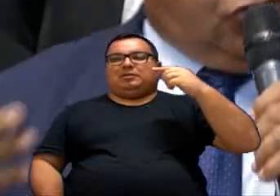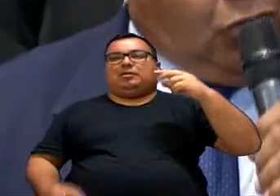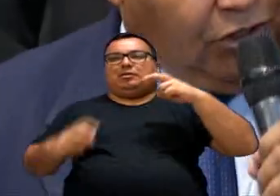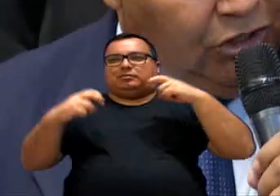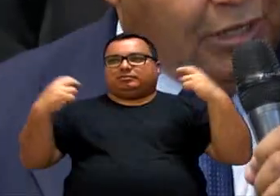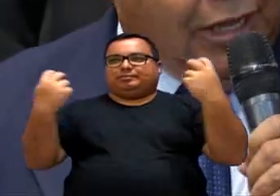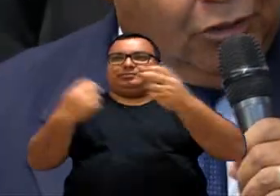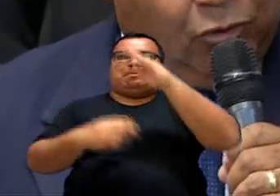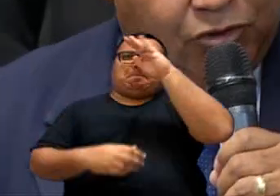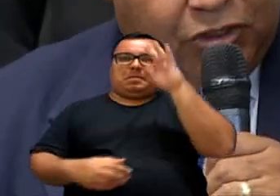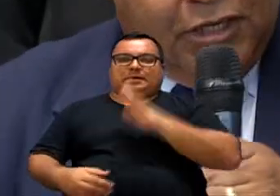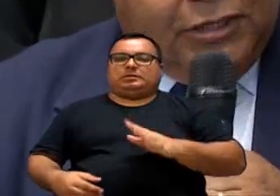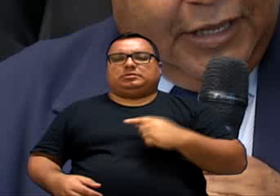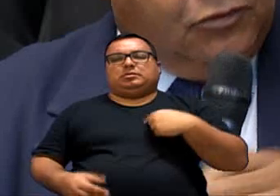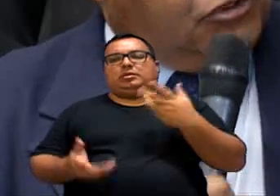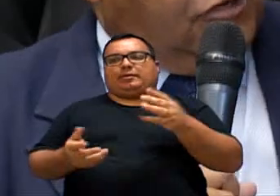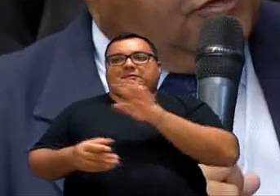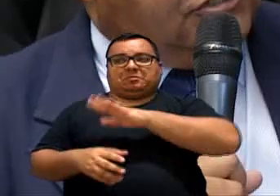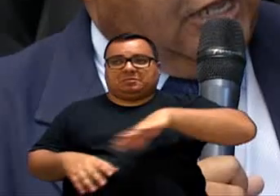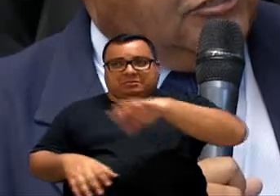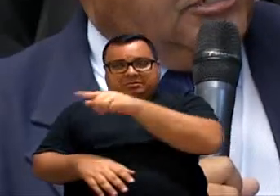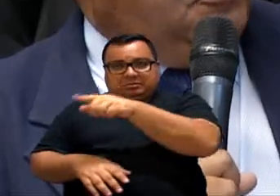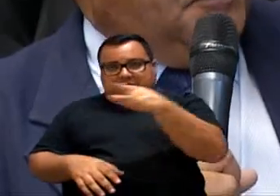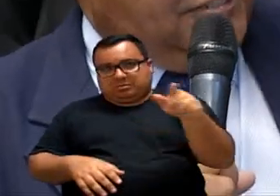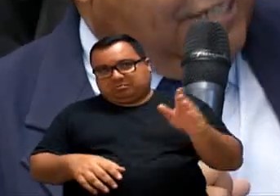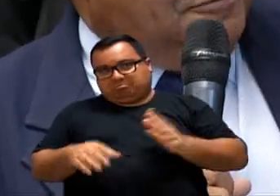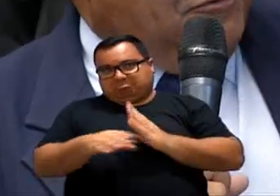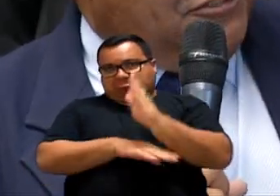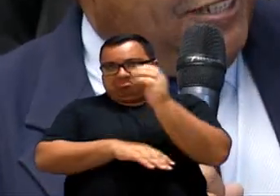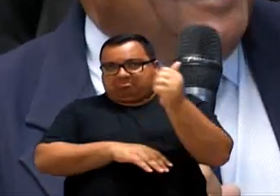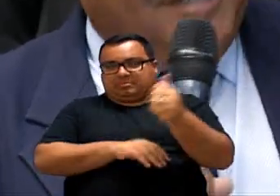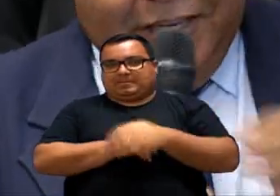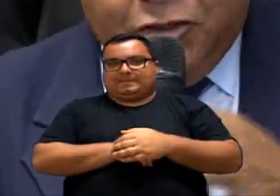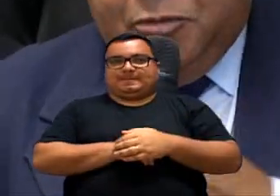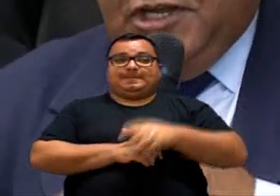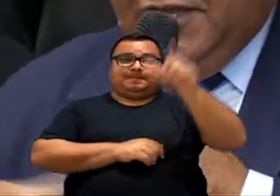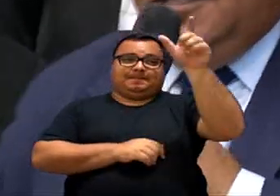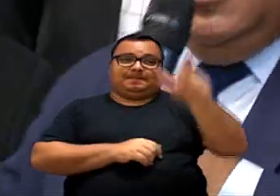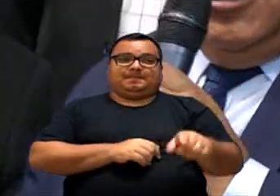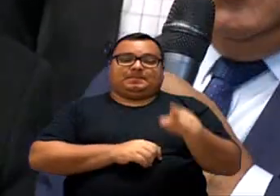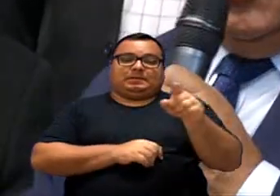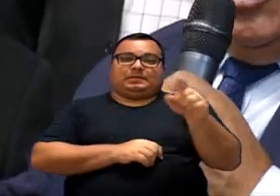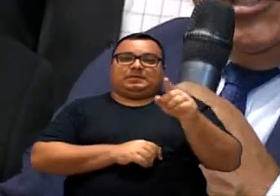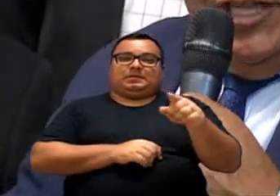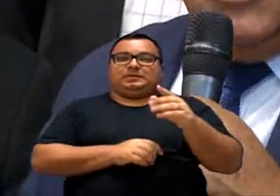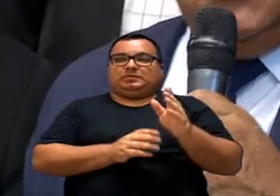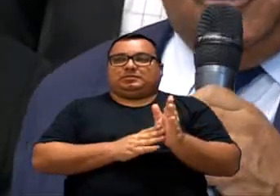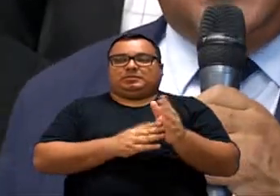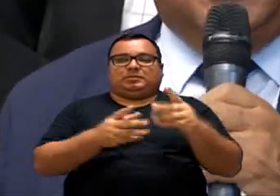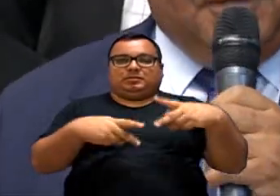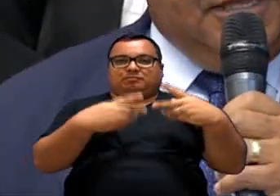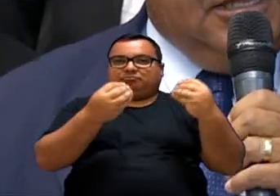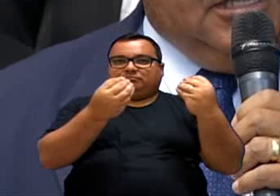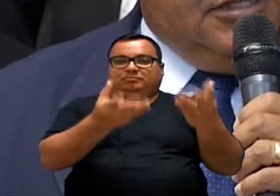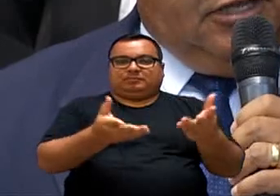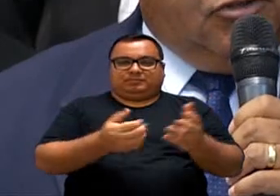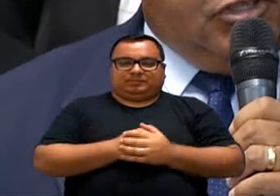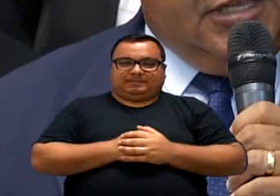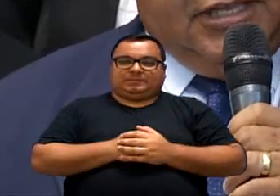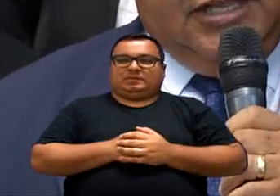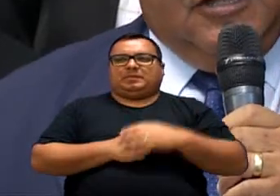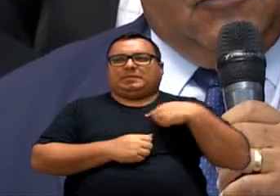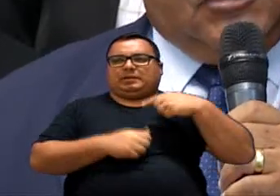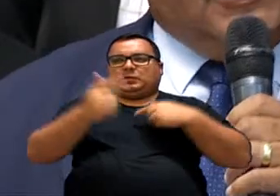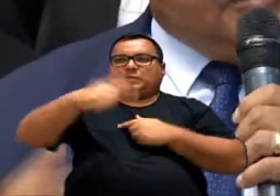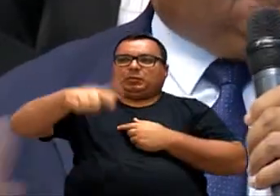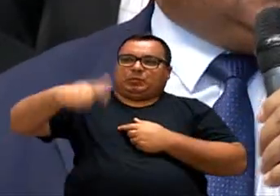uma boa sorte a todos, né, no seu aniversário, seria um presente para você, né, nesse domingo aí, e outros candidatos nossos também. Então, eu sei